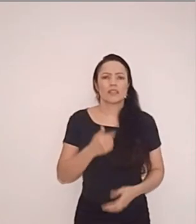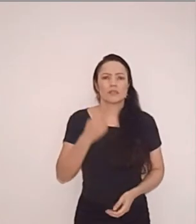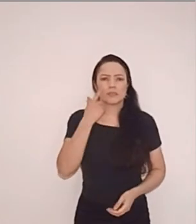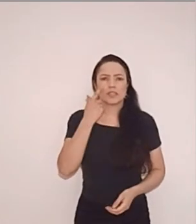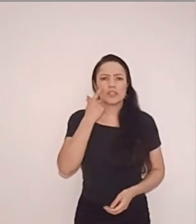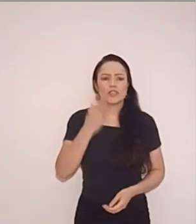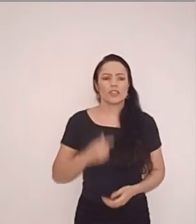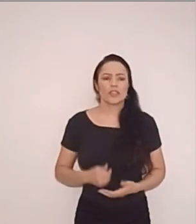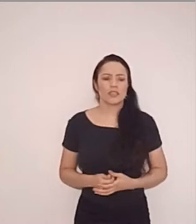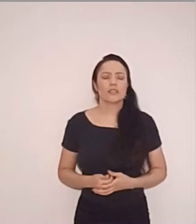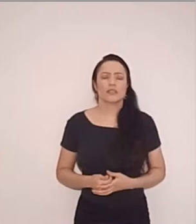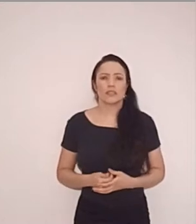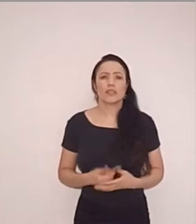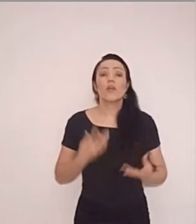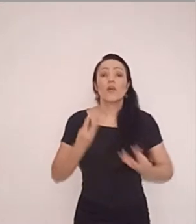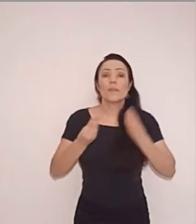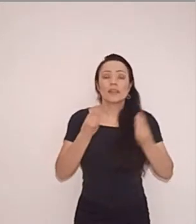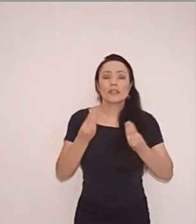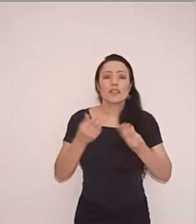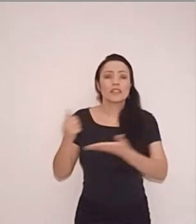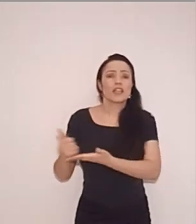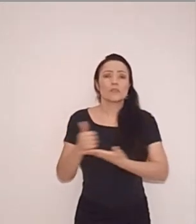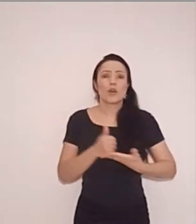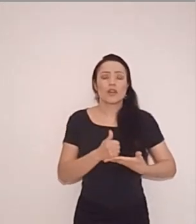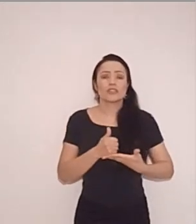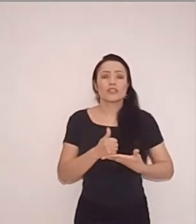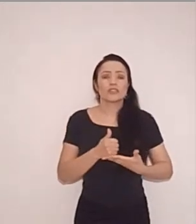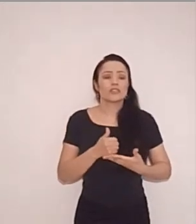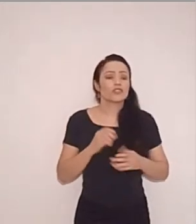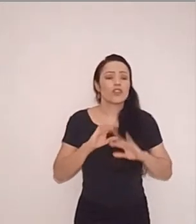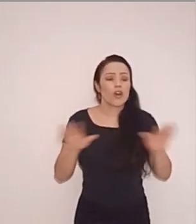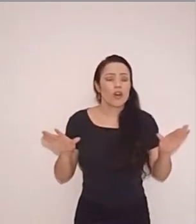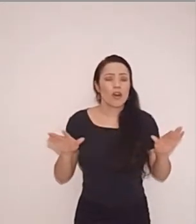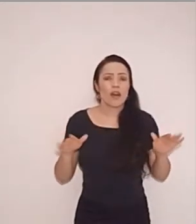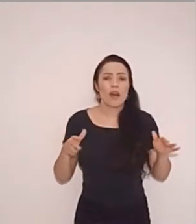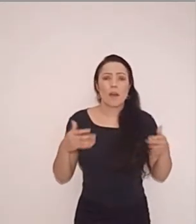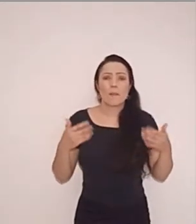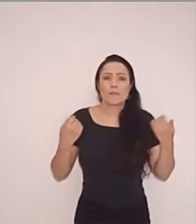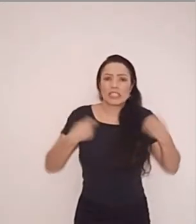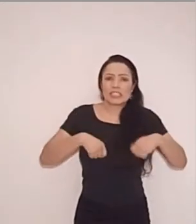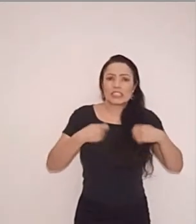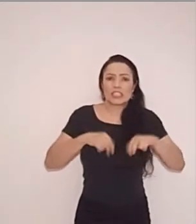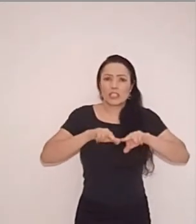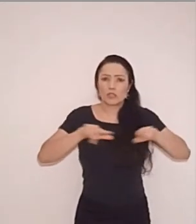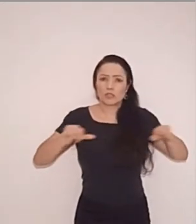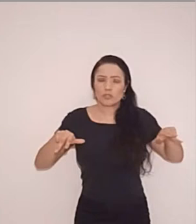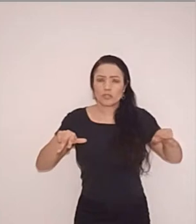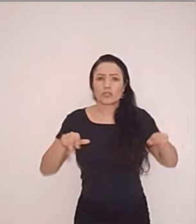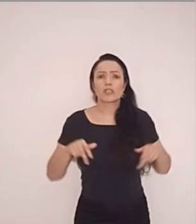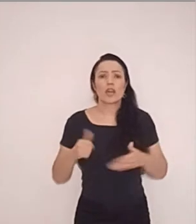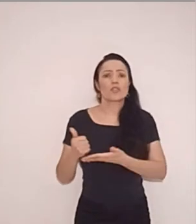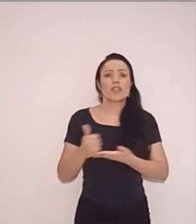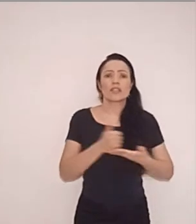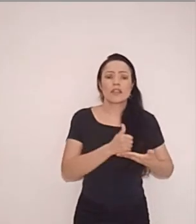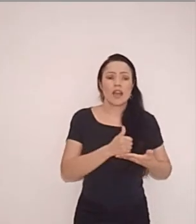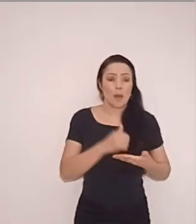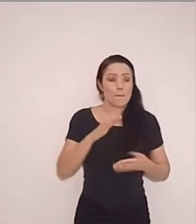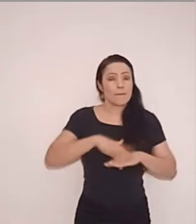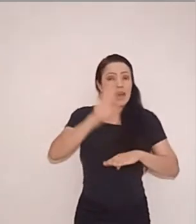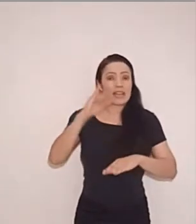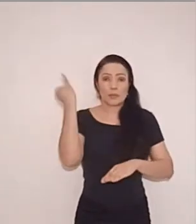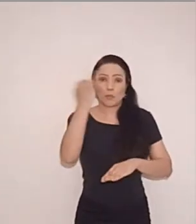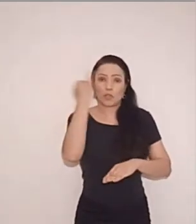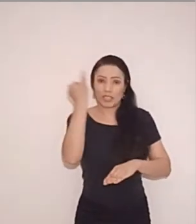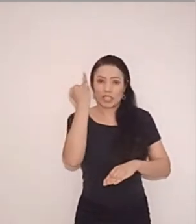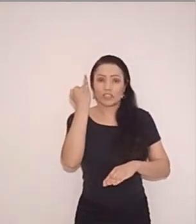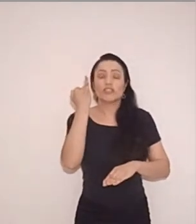áudio então esse precisa do meio de transporte e nós precisamos também do meio de transporte mais o mais importante para nós Realmente